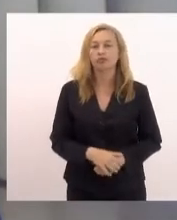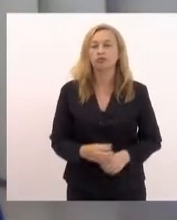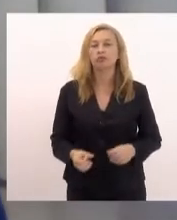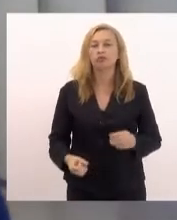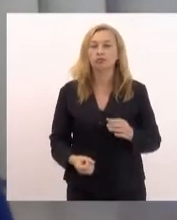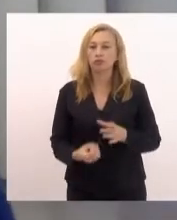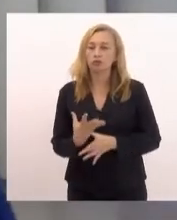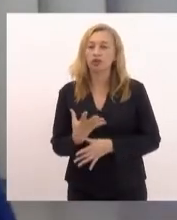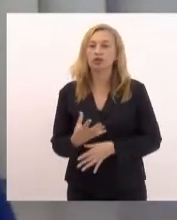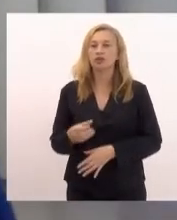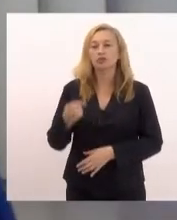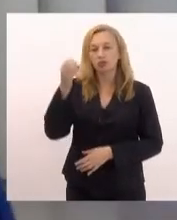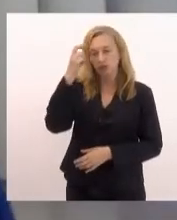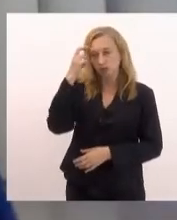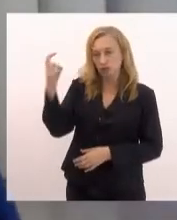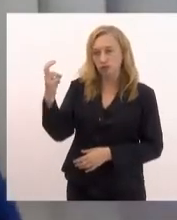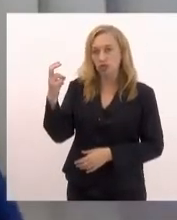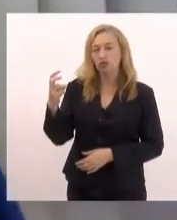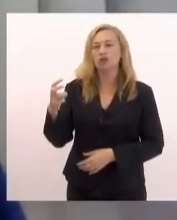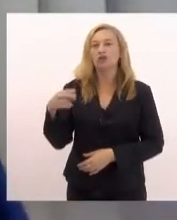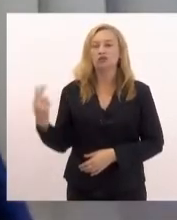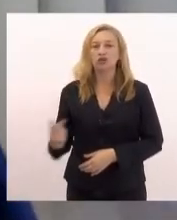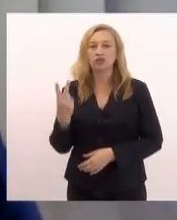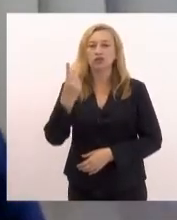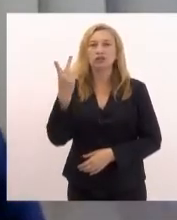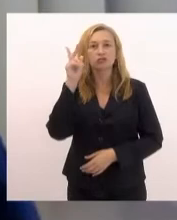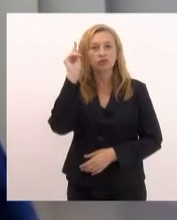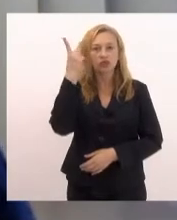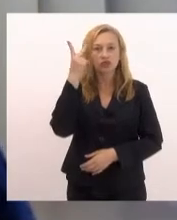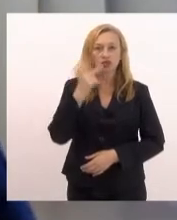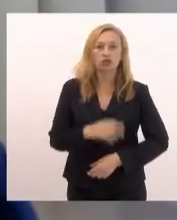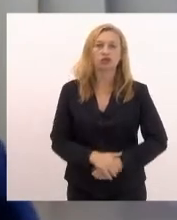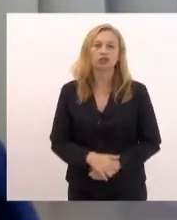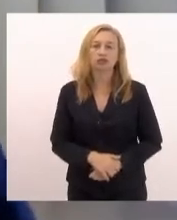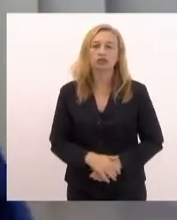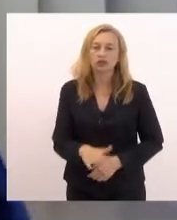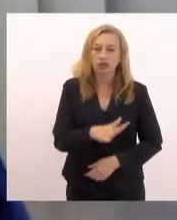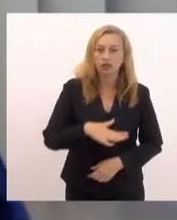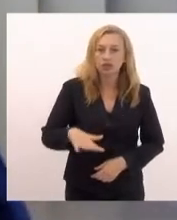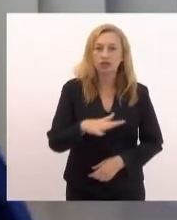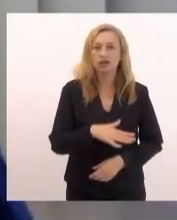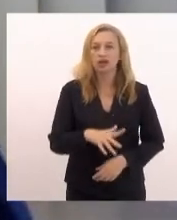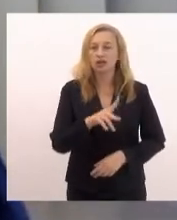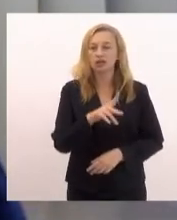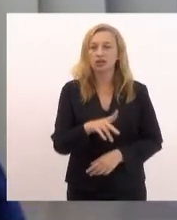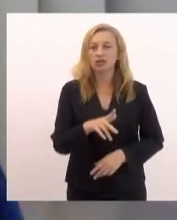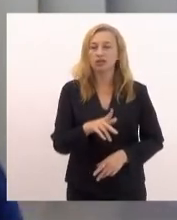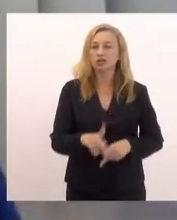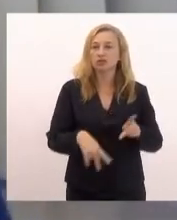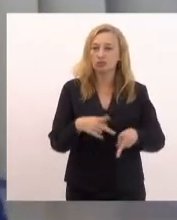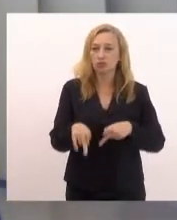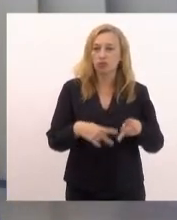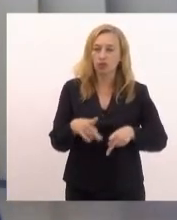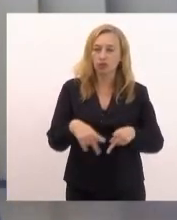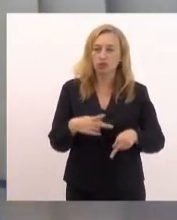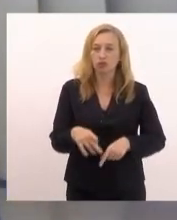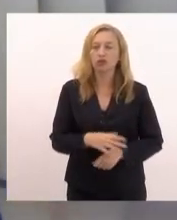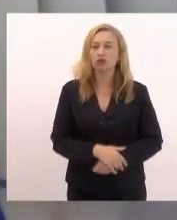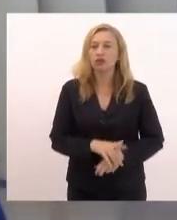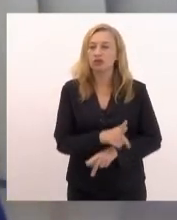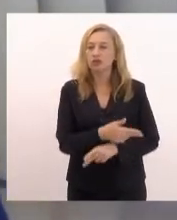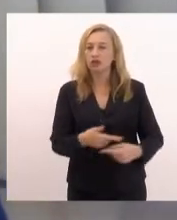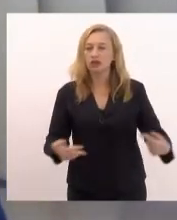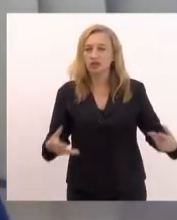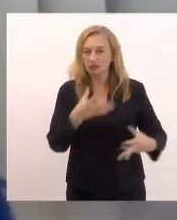cultura, da valorização da história, dos setores populares, da população pobre, tantas vezes